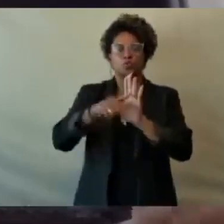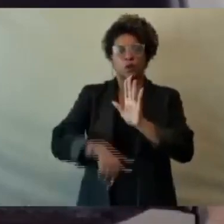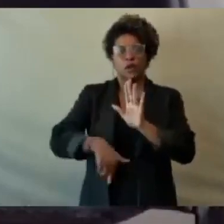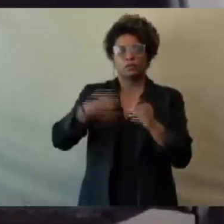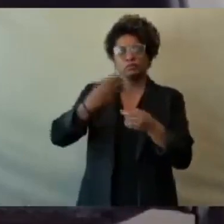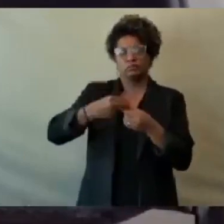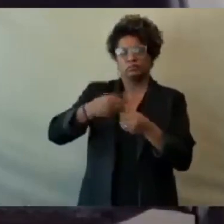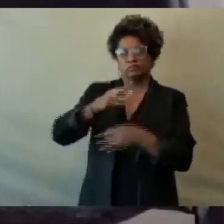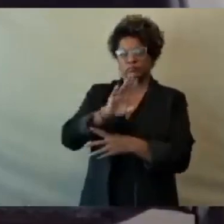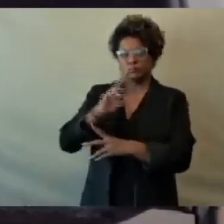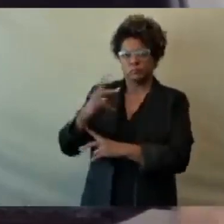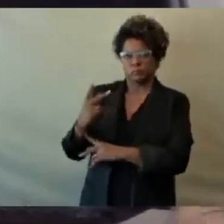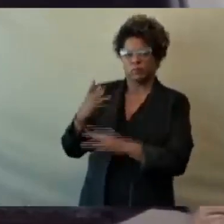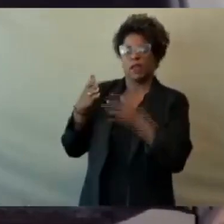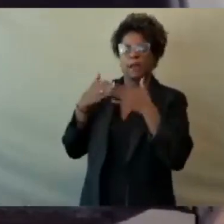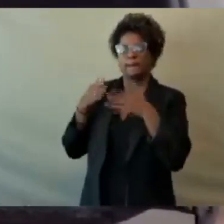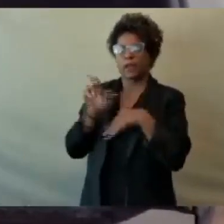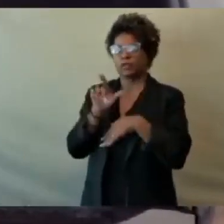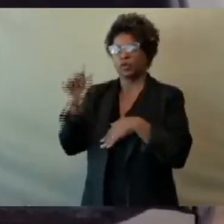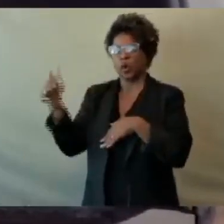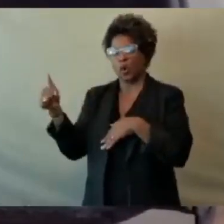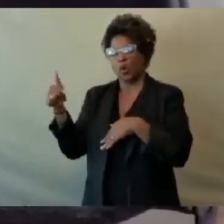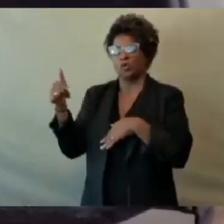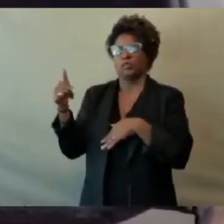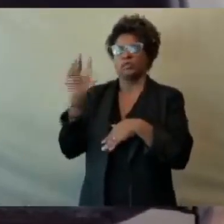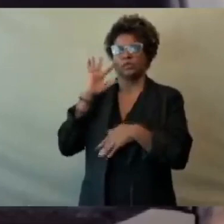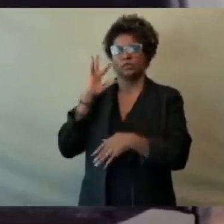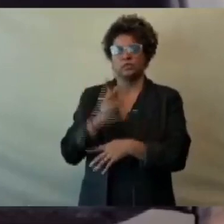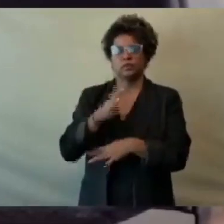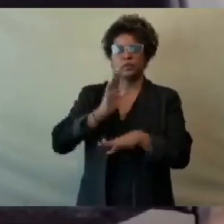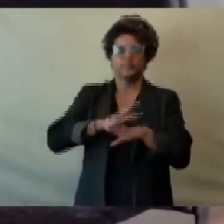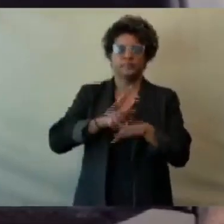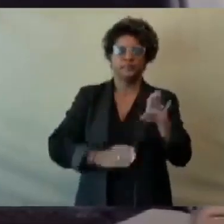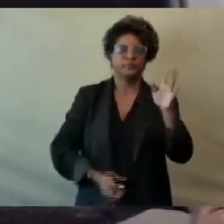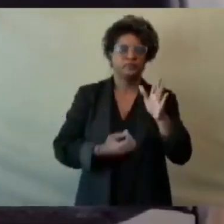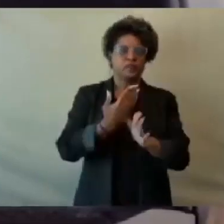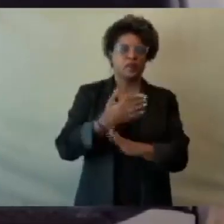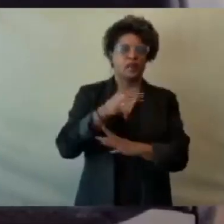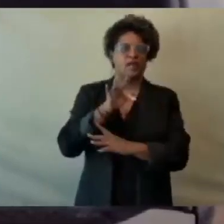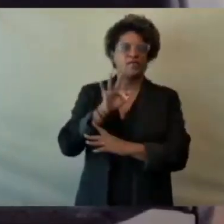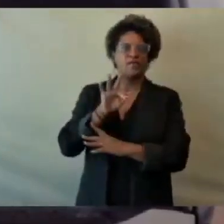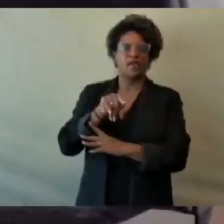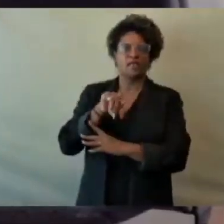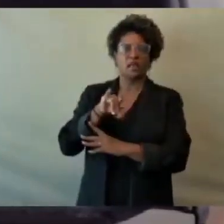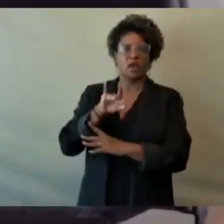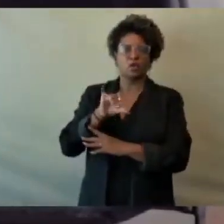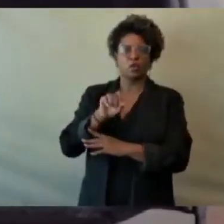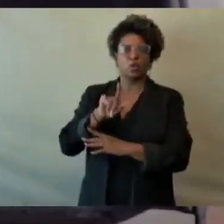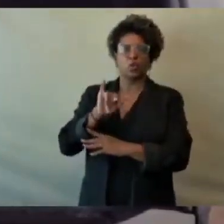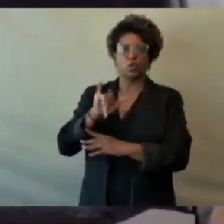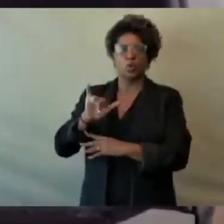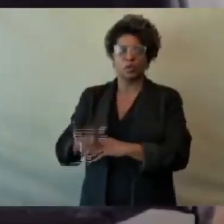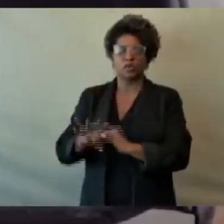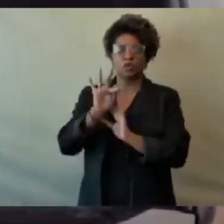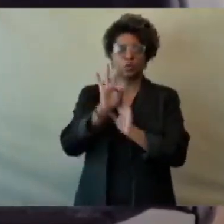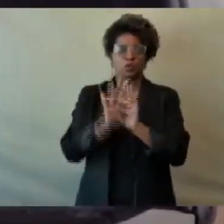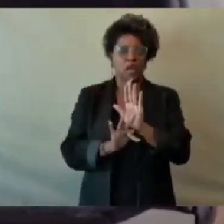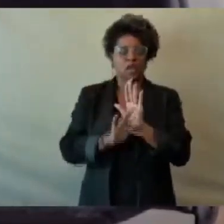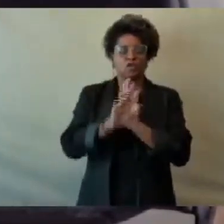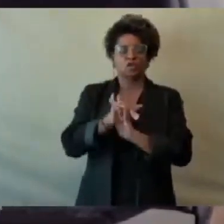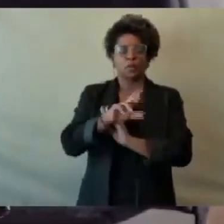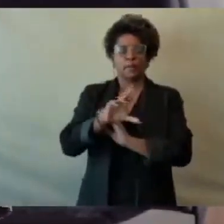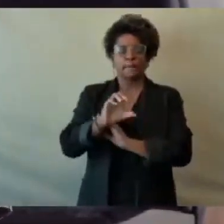vereador Fernando Luiz. Relator, doutor Bruno Pedralva. Conclusão do parecer pela rejeição. Só